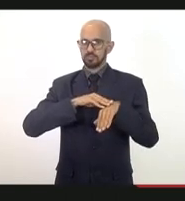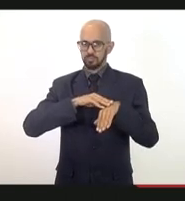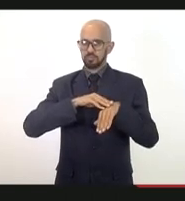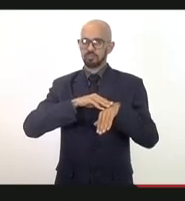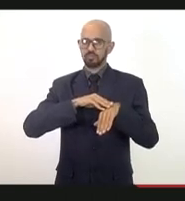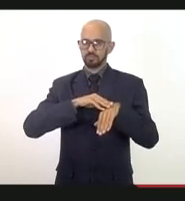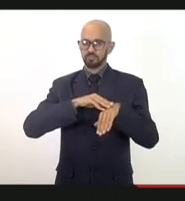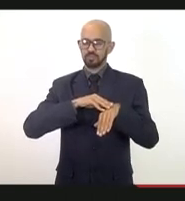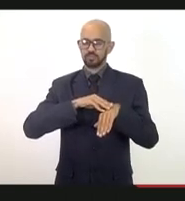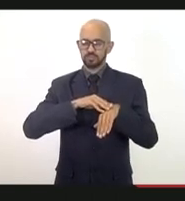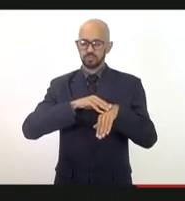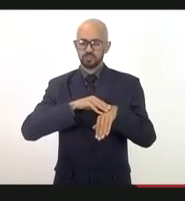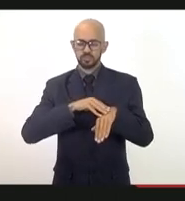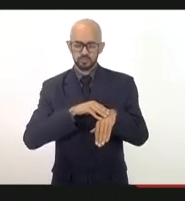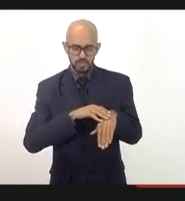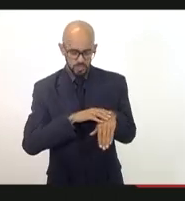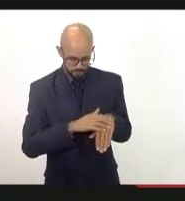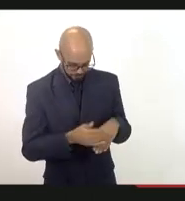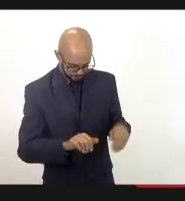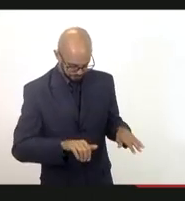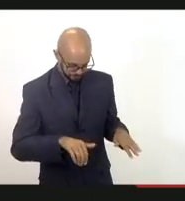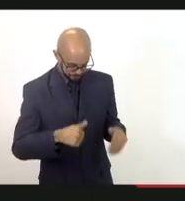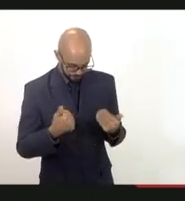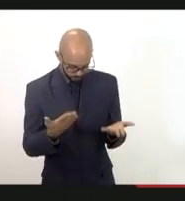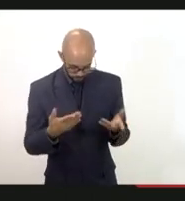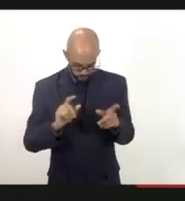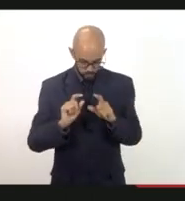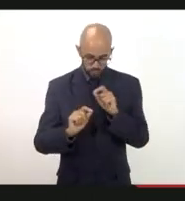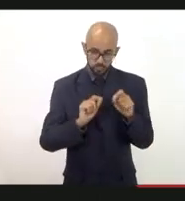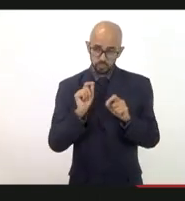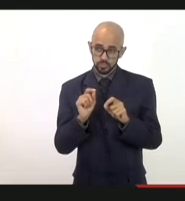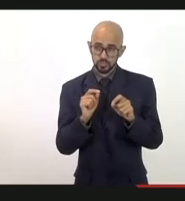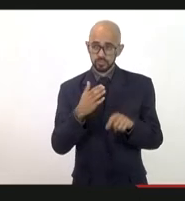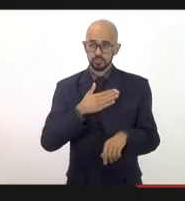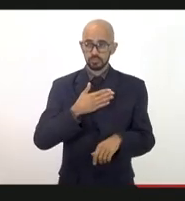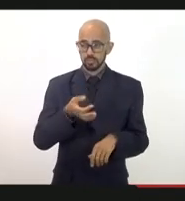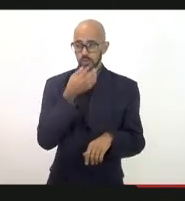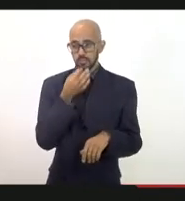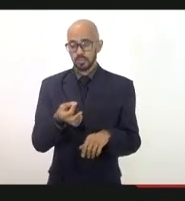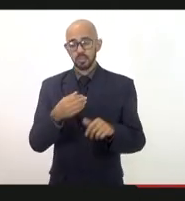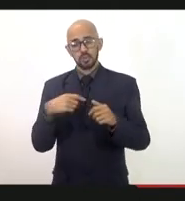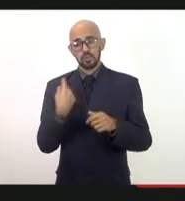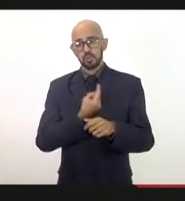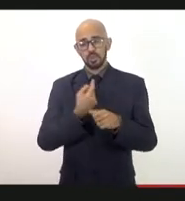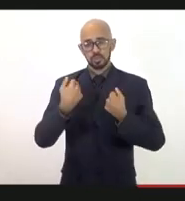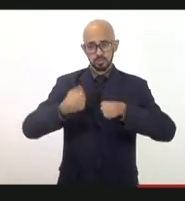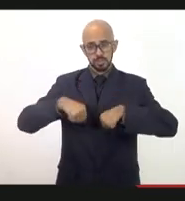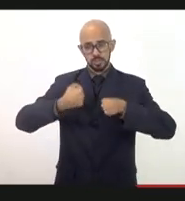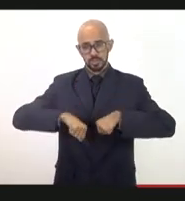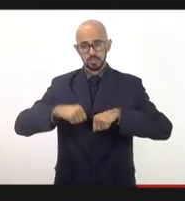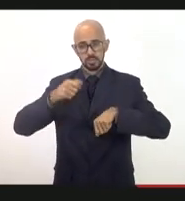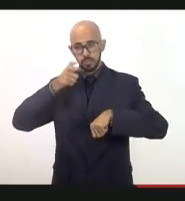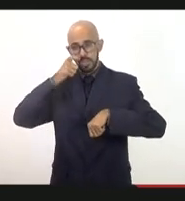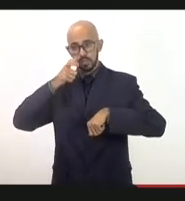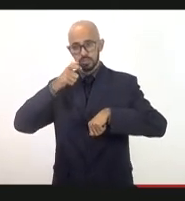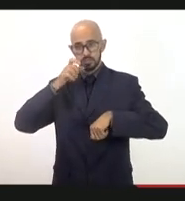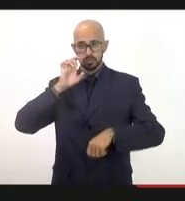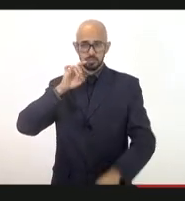dessa mazela, vamos dizer assim. Então, eu acho que a gente tem que ter uma atenção